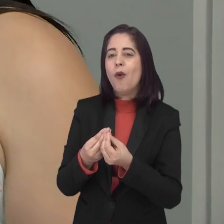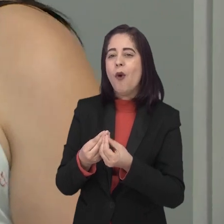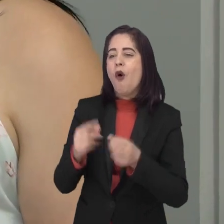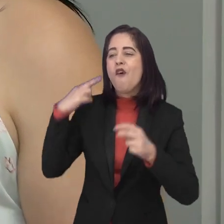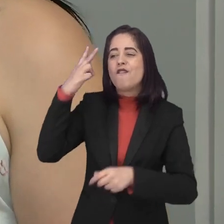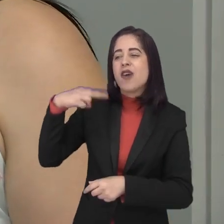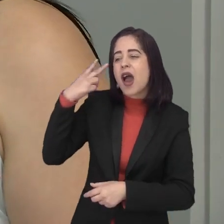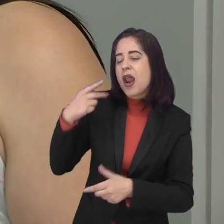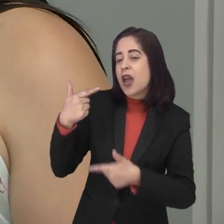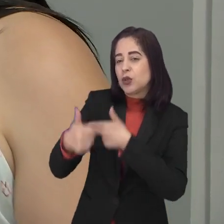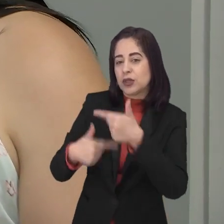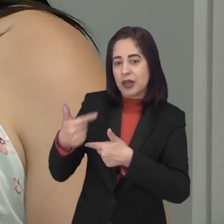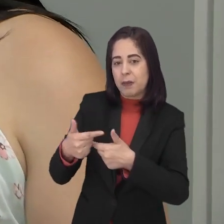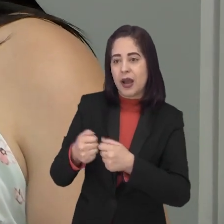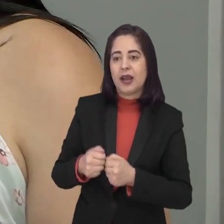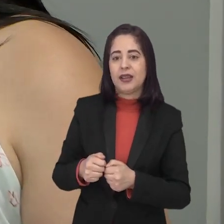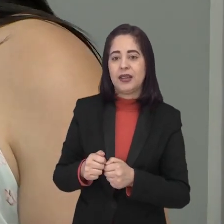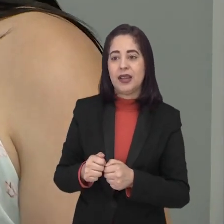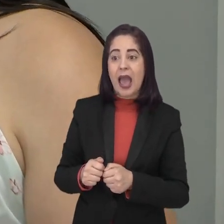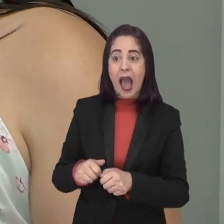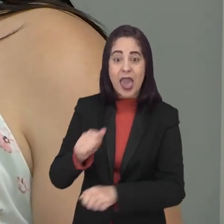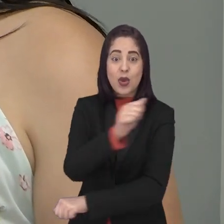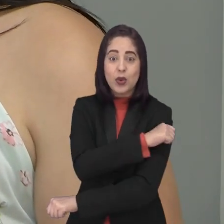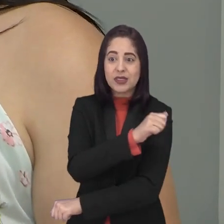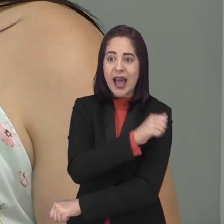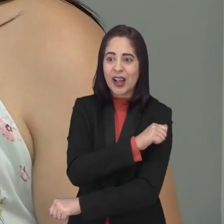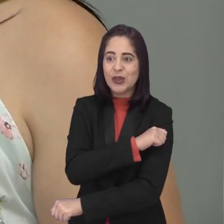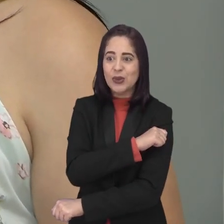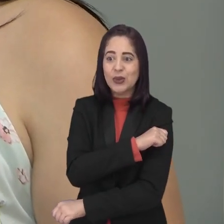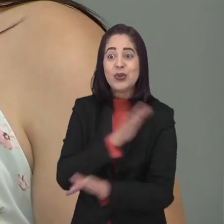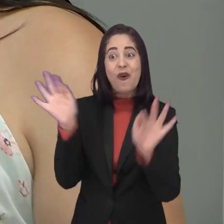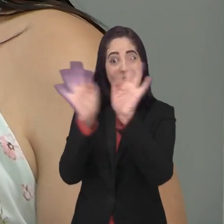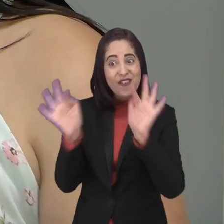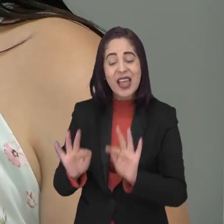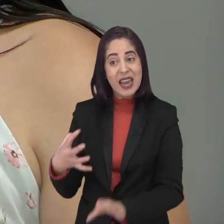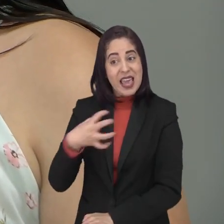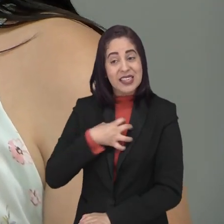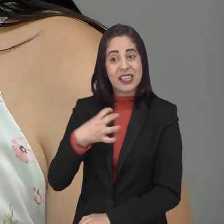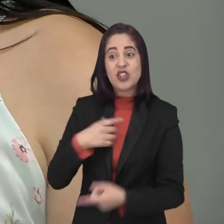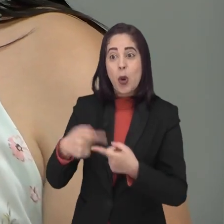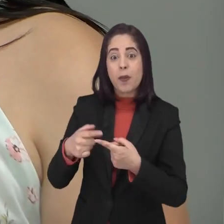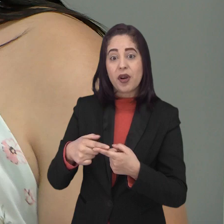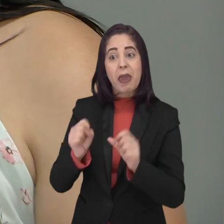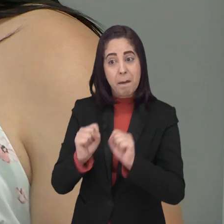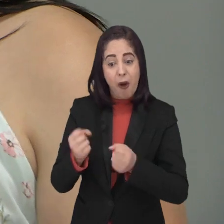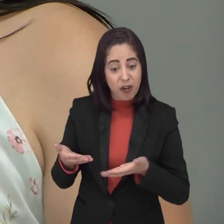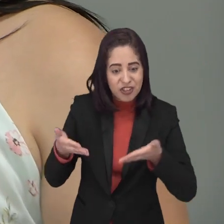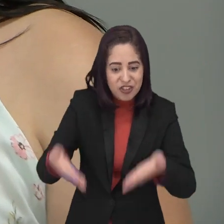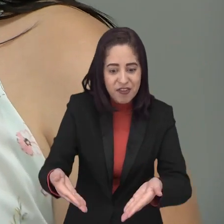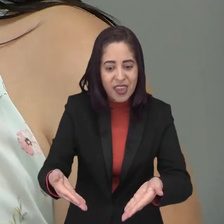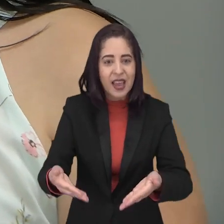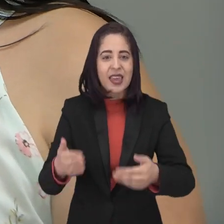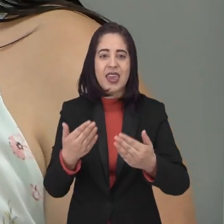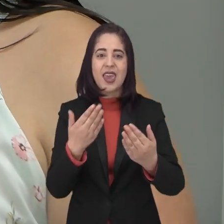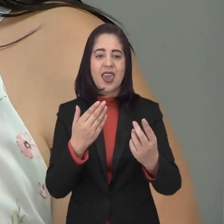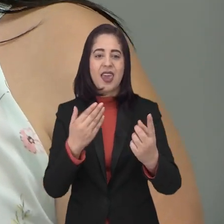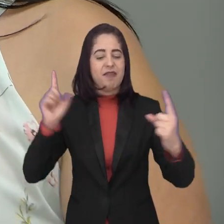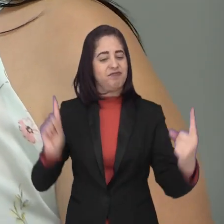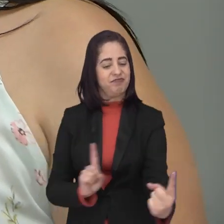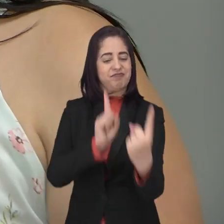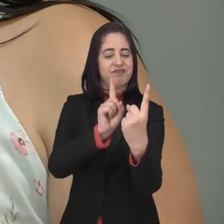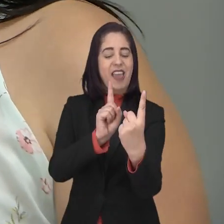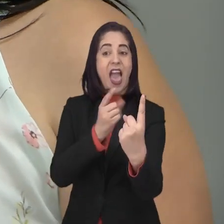E quando a gente falou do passeio à nossa Câmara, eles ficaram muito mais animados ainda em poder conhecer, poder falar com o